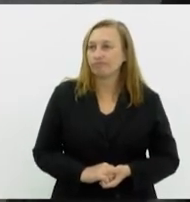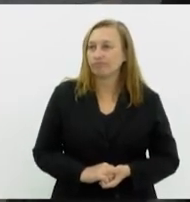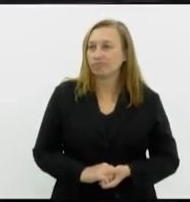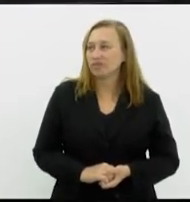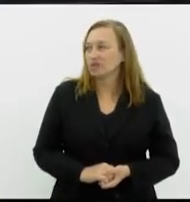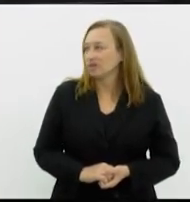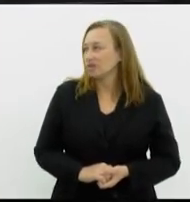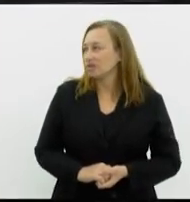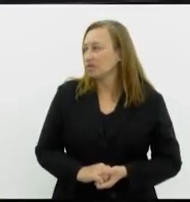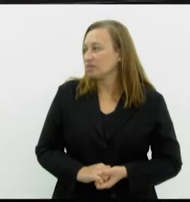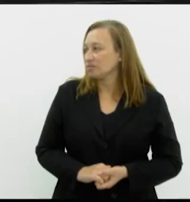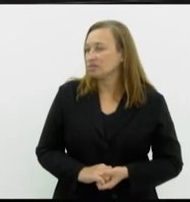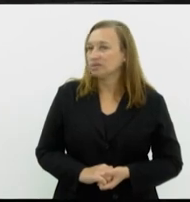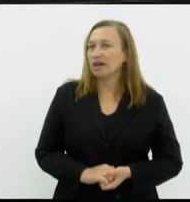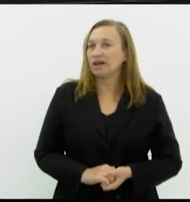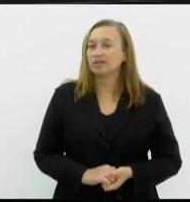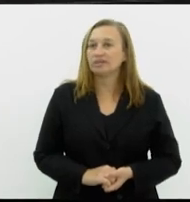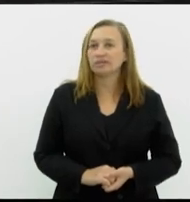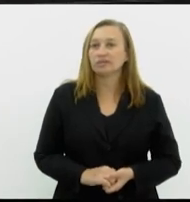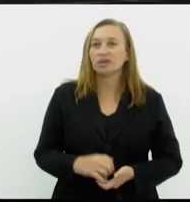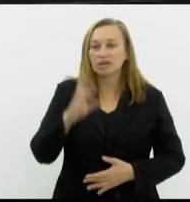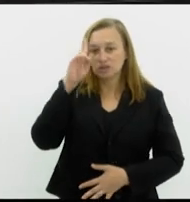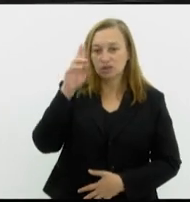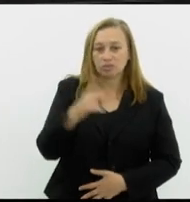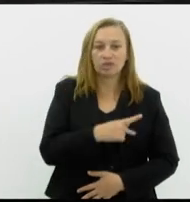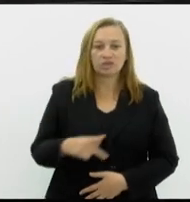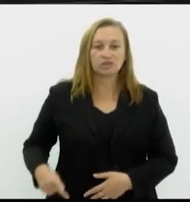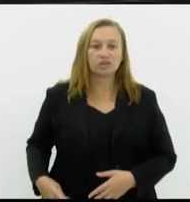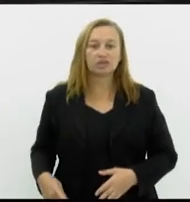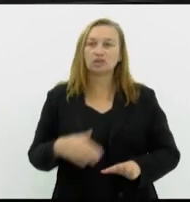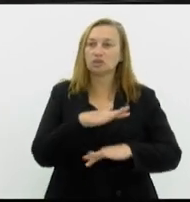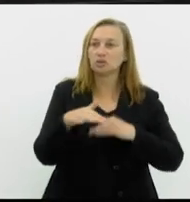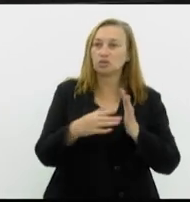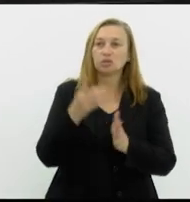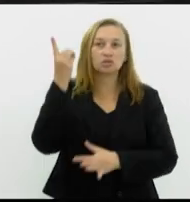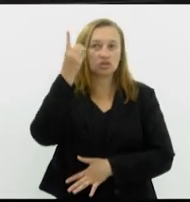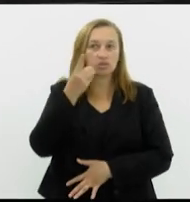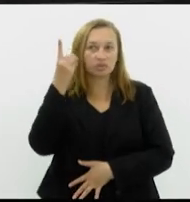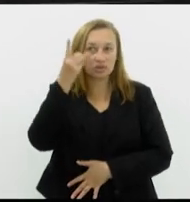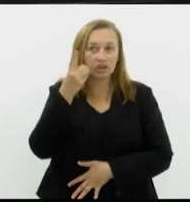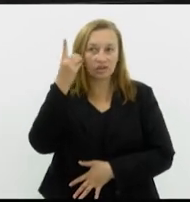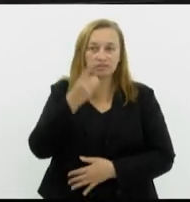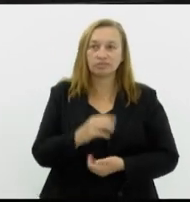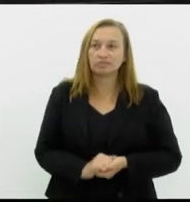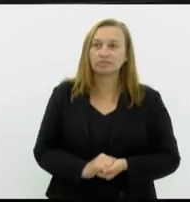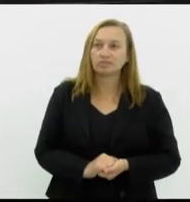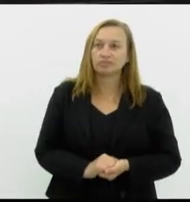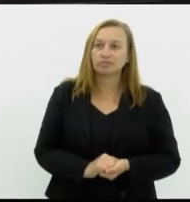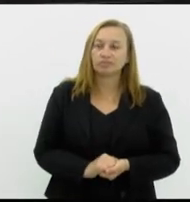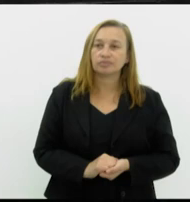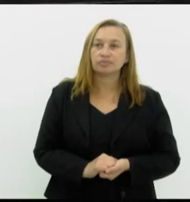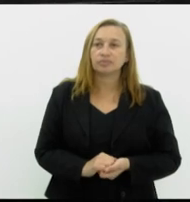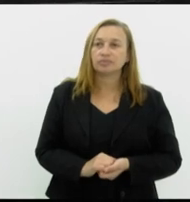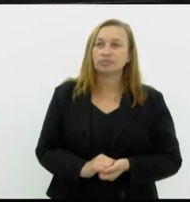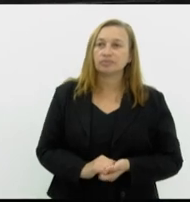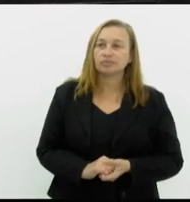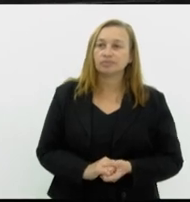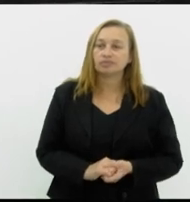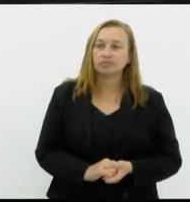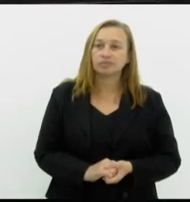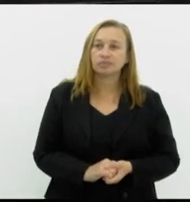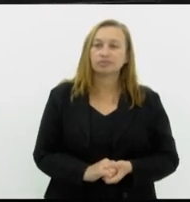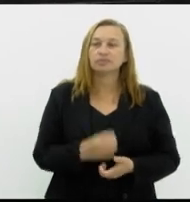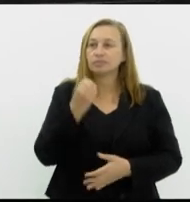Senhora Presidente, senhoras e senhores deputados, demais presentes, telespectadores da TV Alerge,